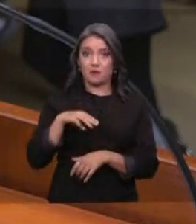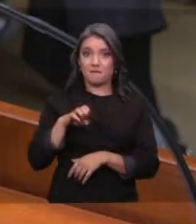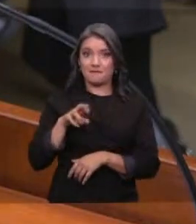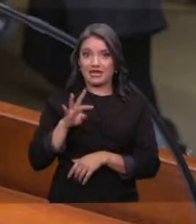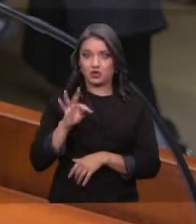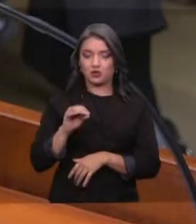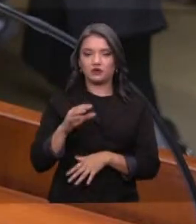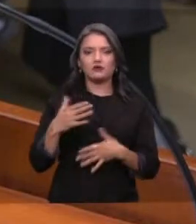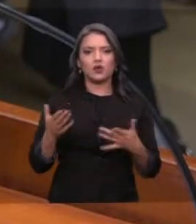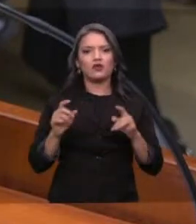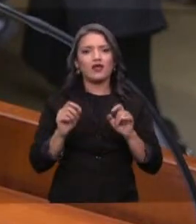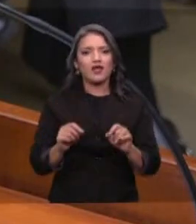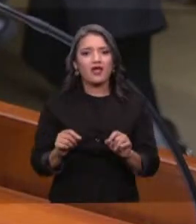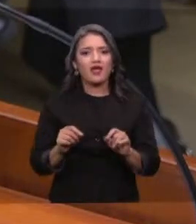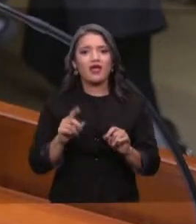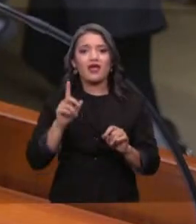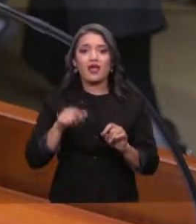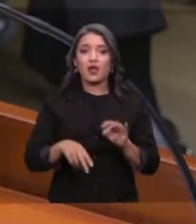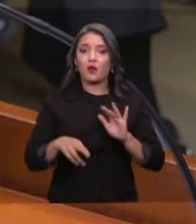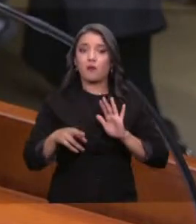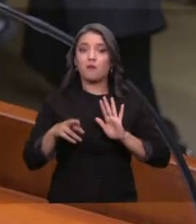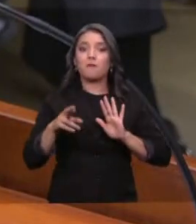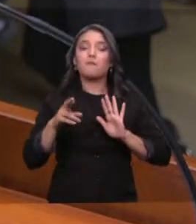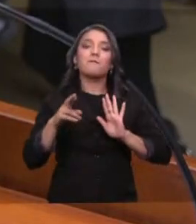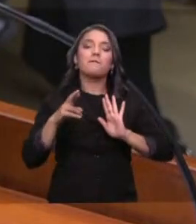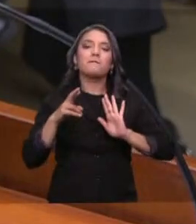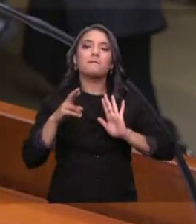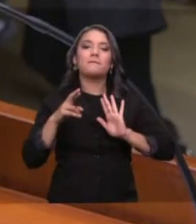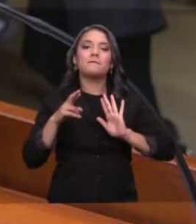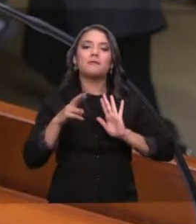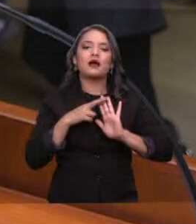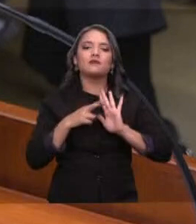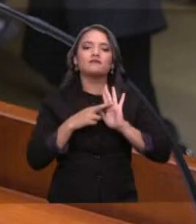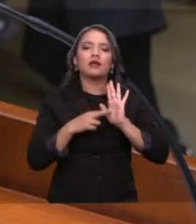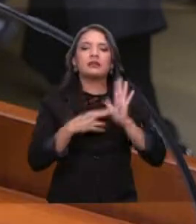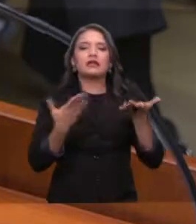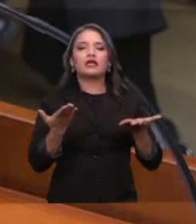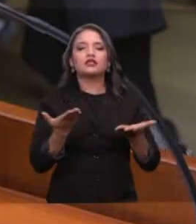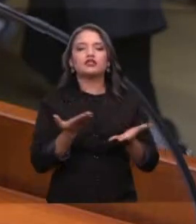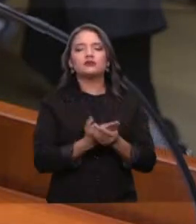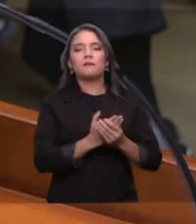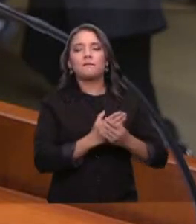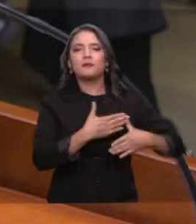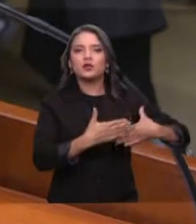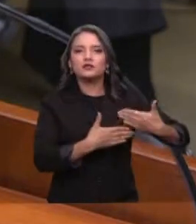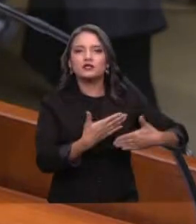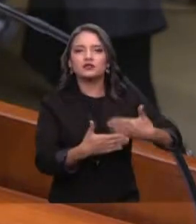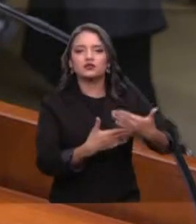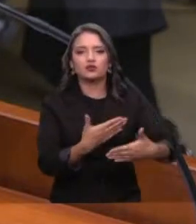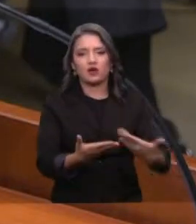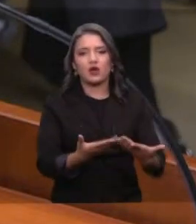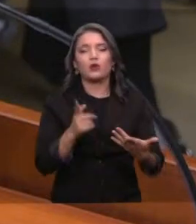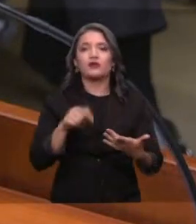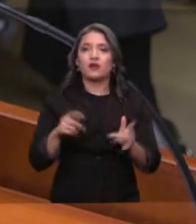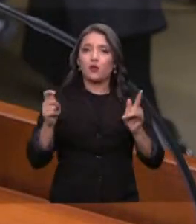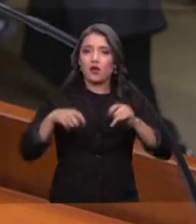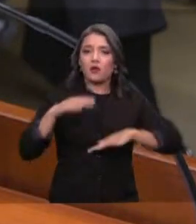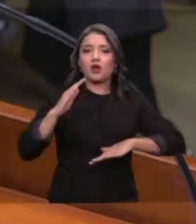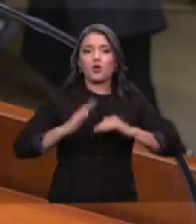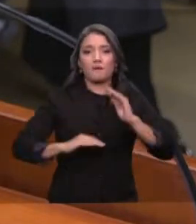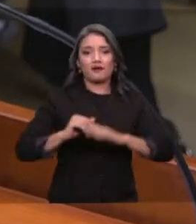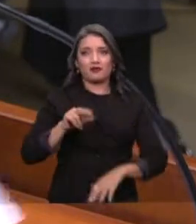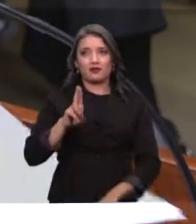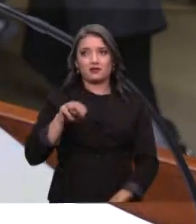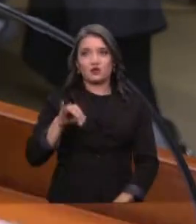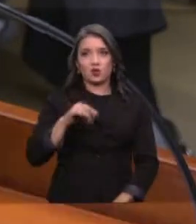trata-se de norma de natureza processual e não procedimental, editada, portanto, dentro da competência privativa da União, nos